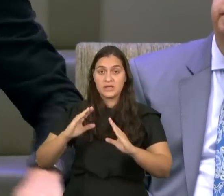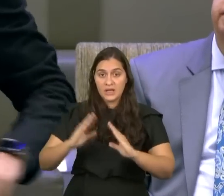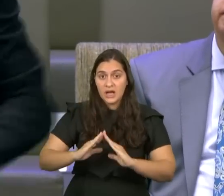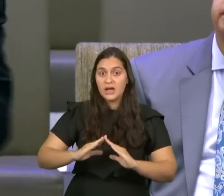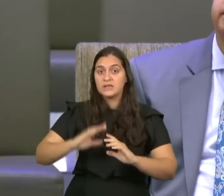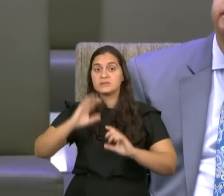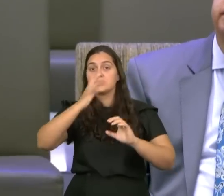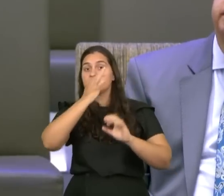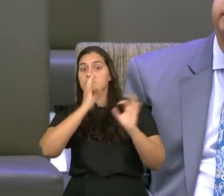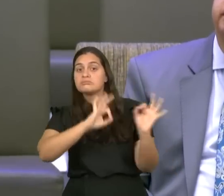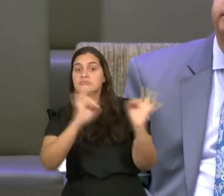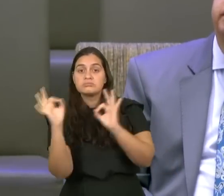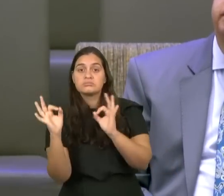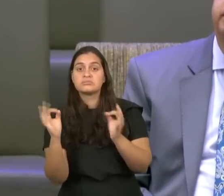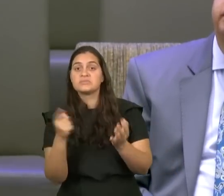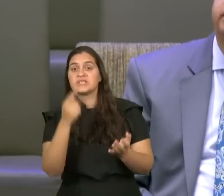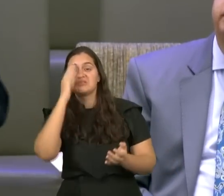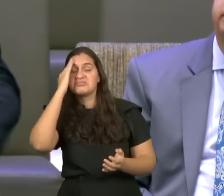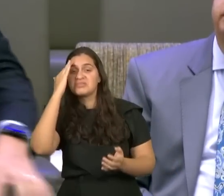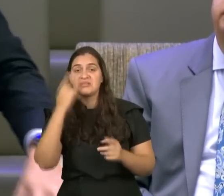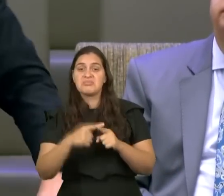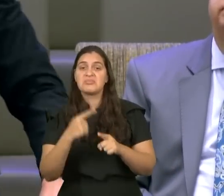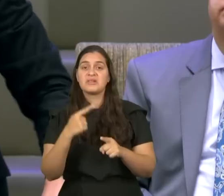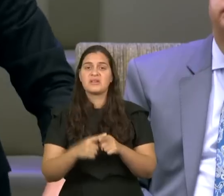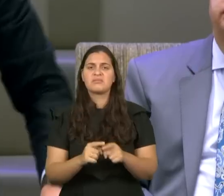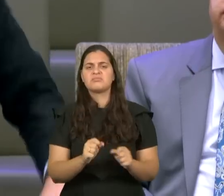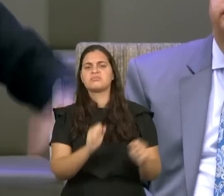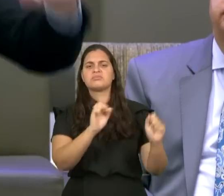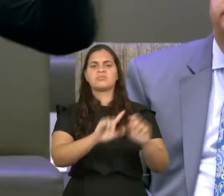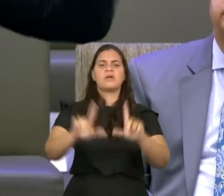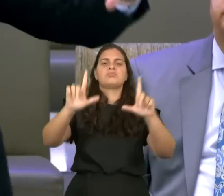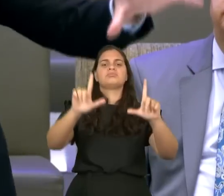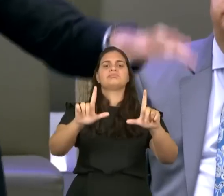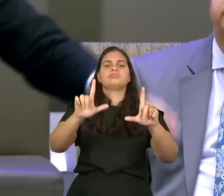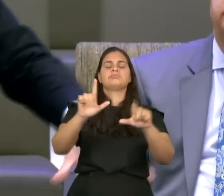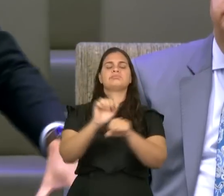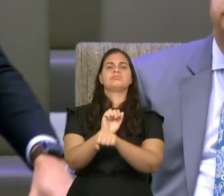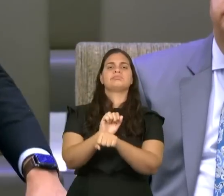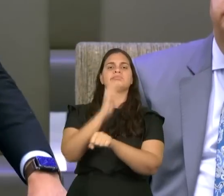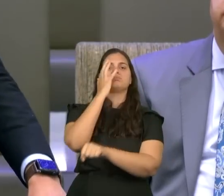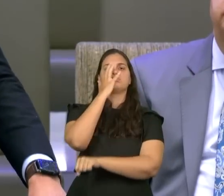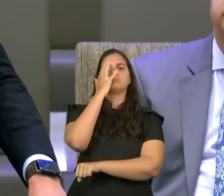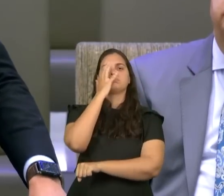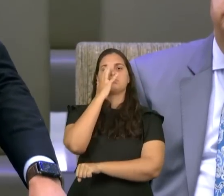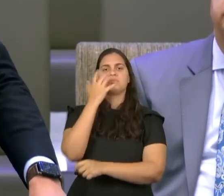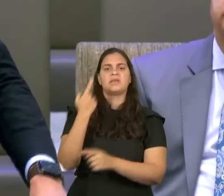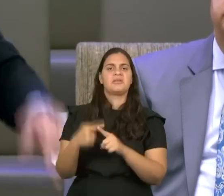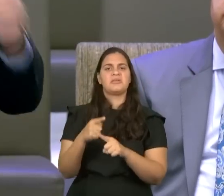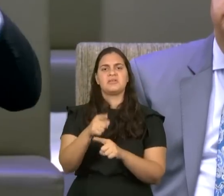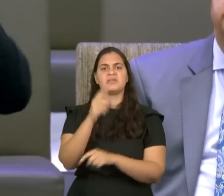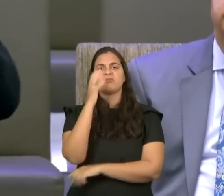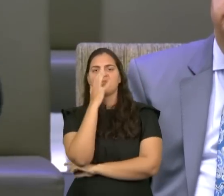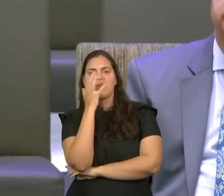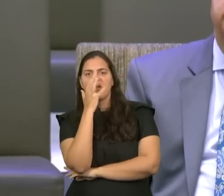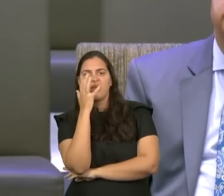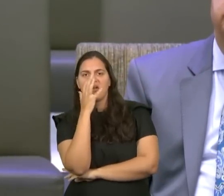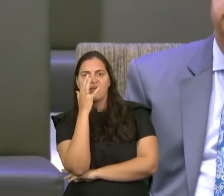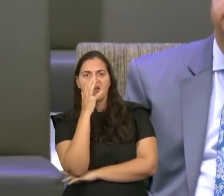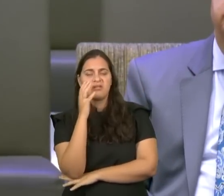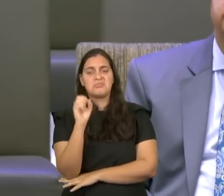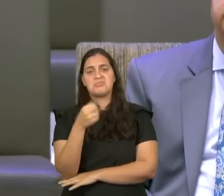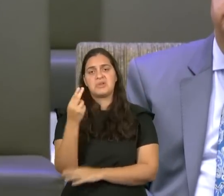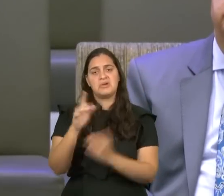e não entende porque parou neste canal não entende porque ele está diante desta plataforma digital